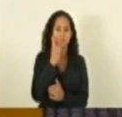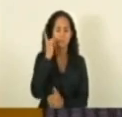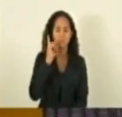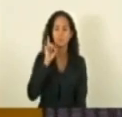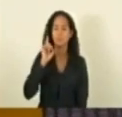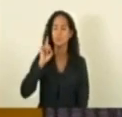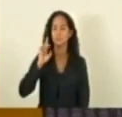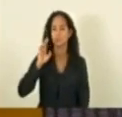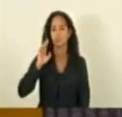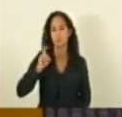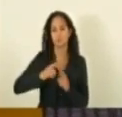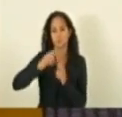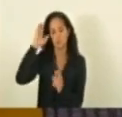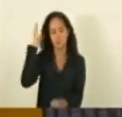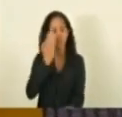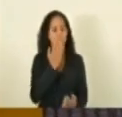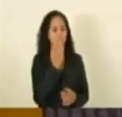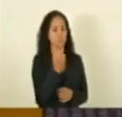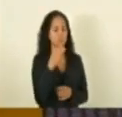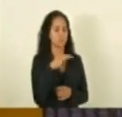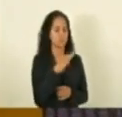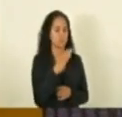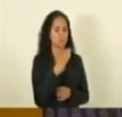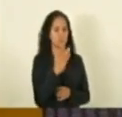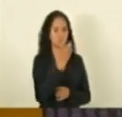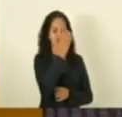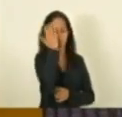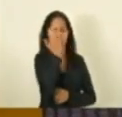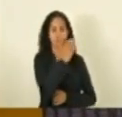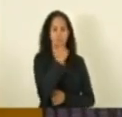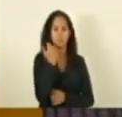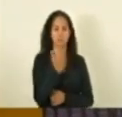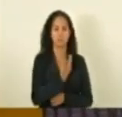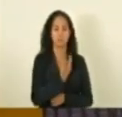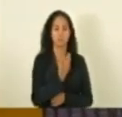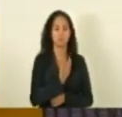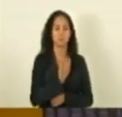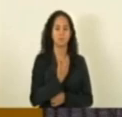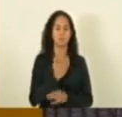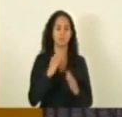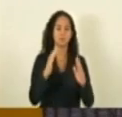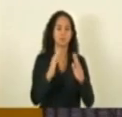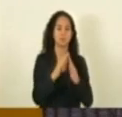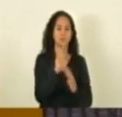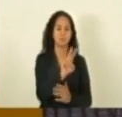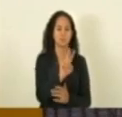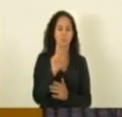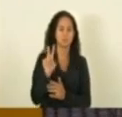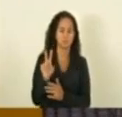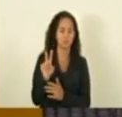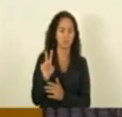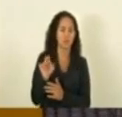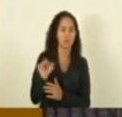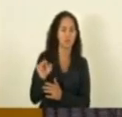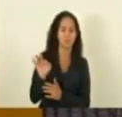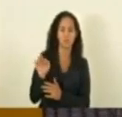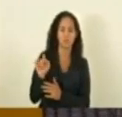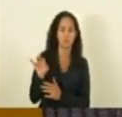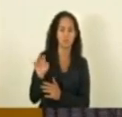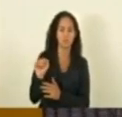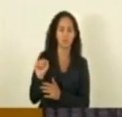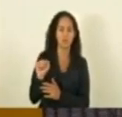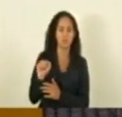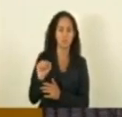eu quero requerer um minuto de silêncio pelo falecimento de uma amiga lá de Vila Velha, irmã da Fátima, da União